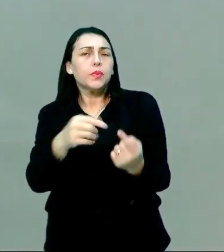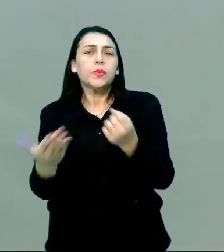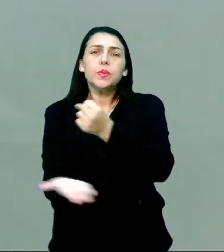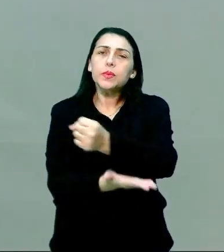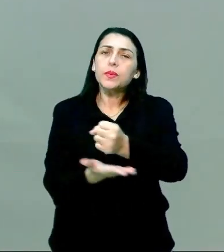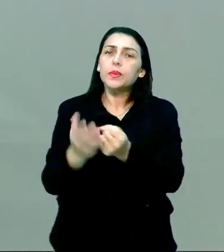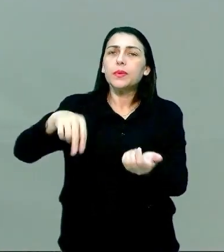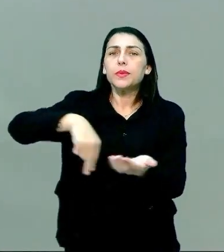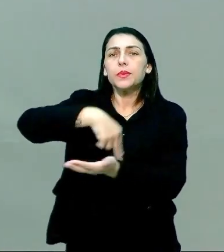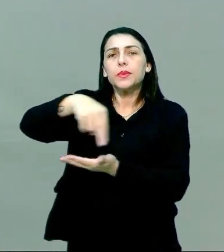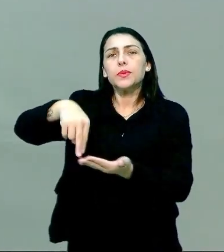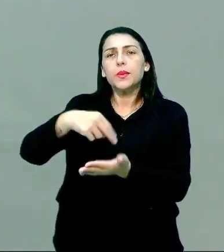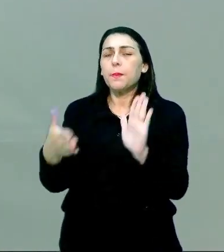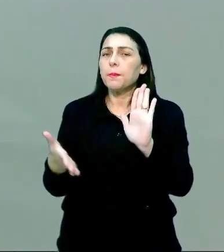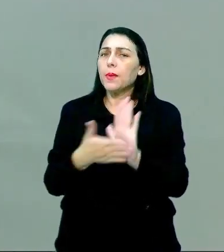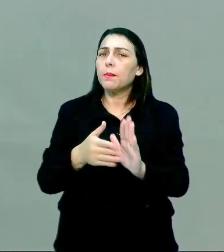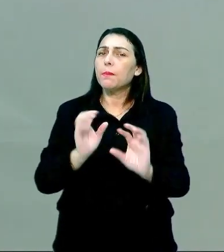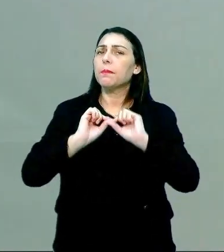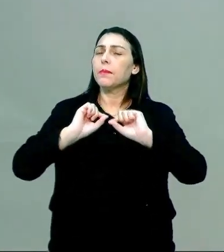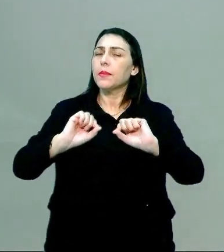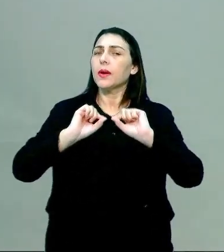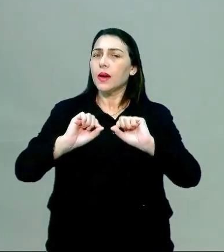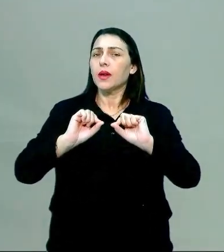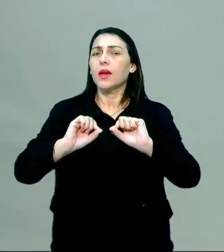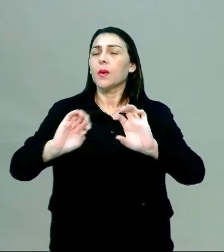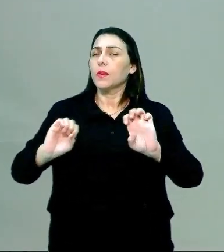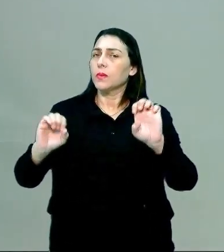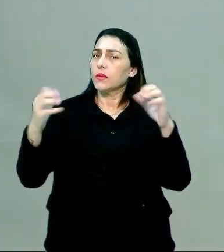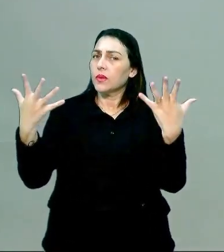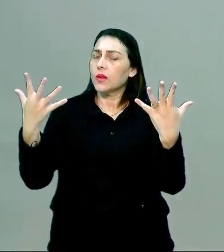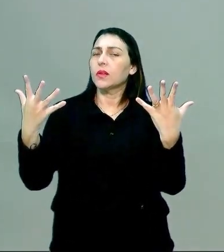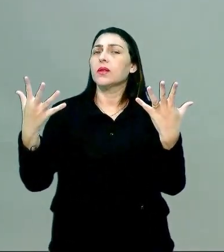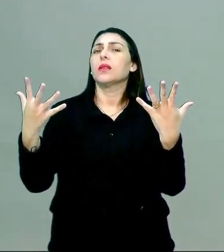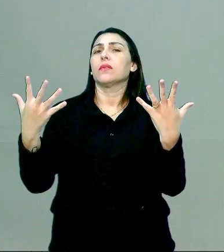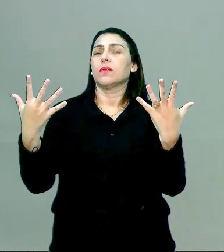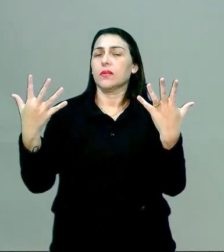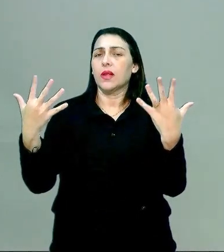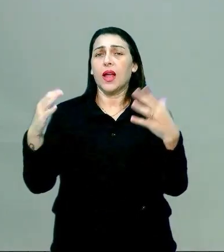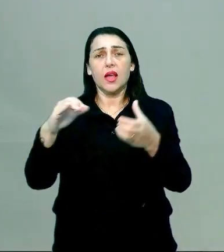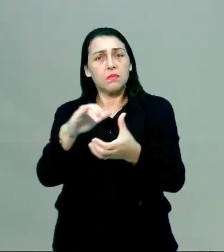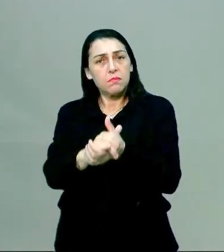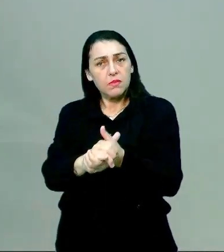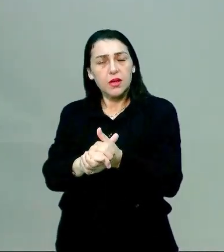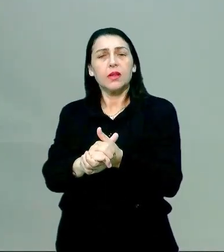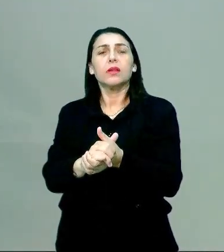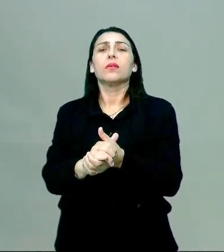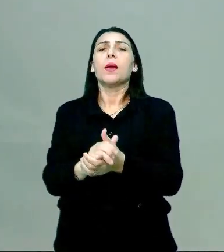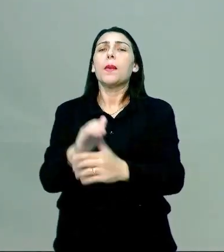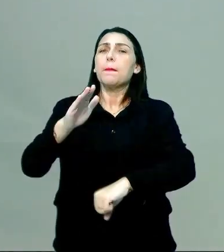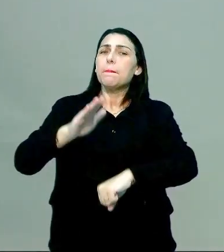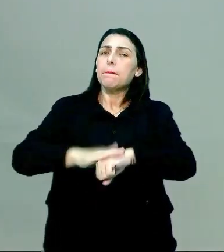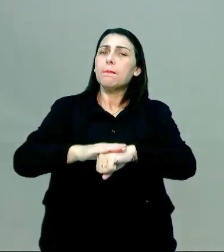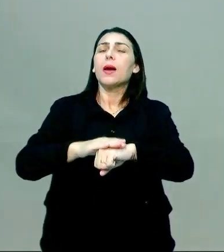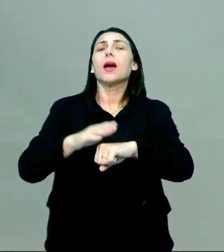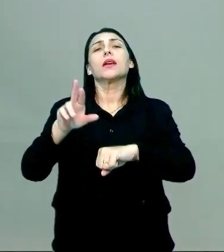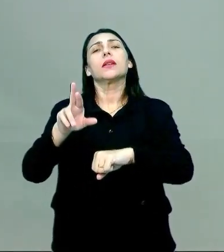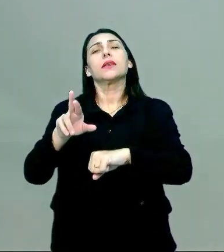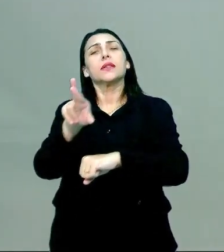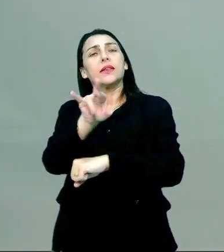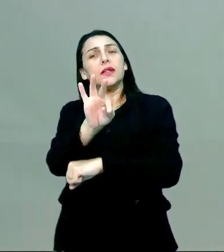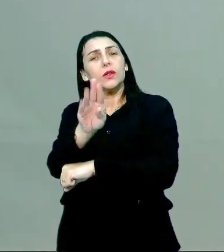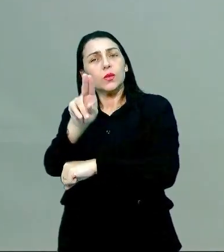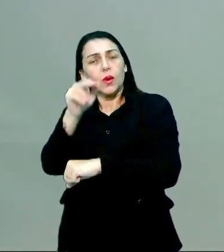dança, qual o objetivo, qual o propósito, para quê? Veja que é celebração, é cerimônia, é uma parte um pouco mais ritualística,